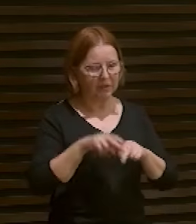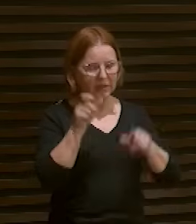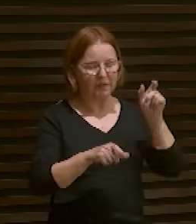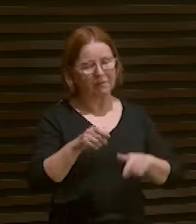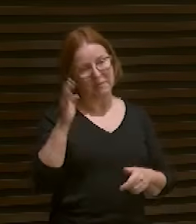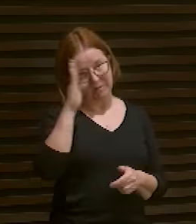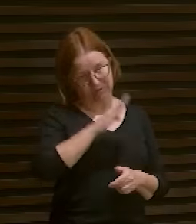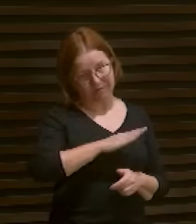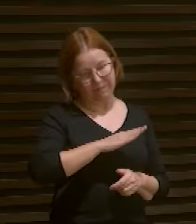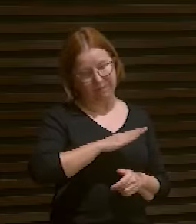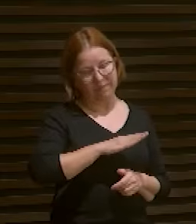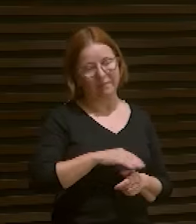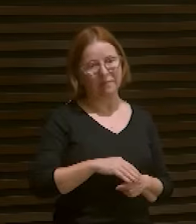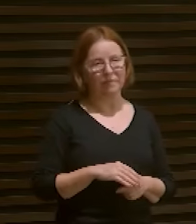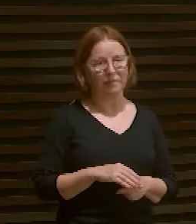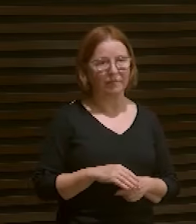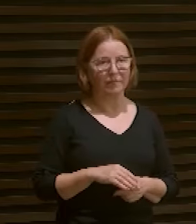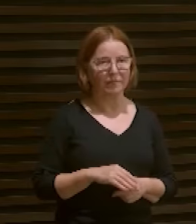pessoas.